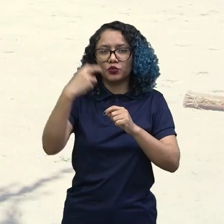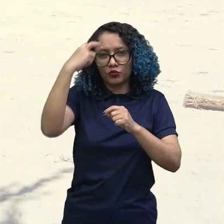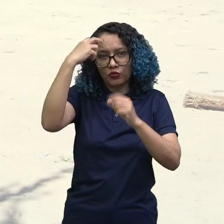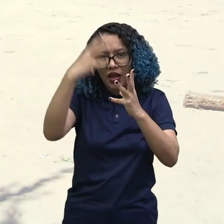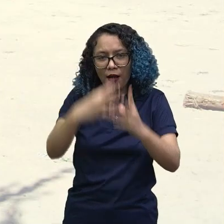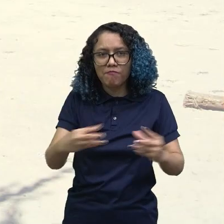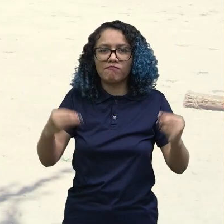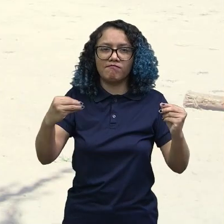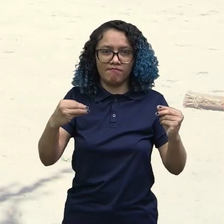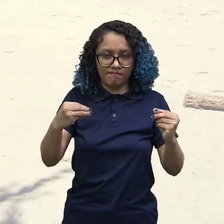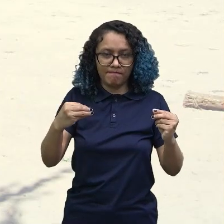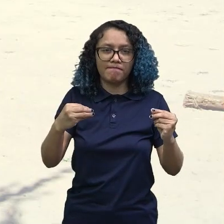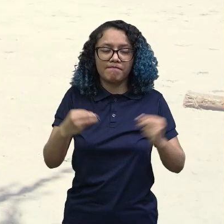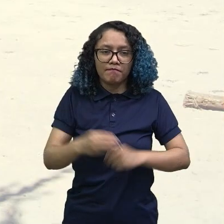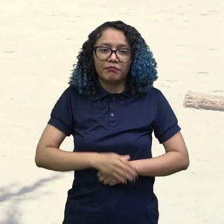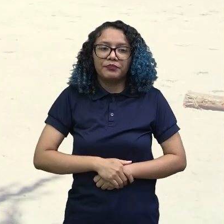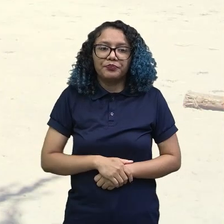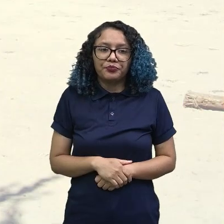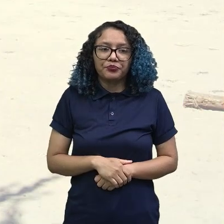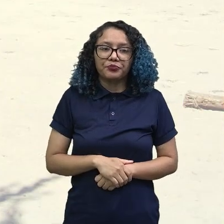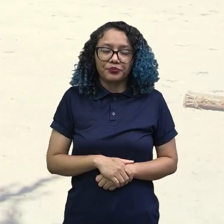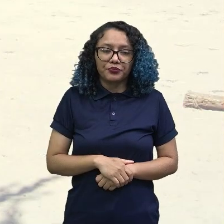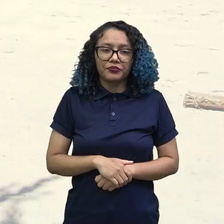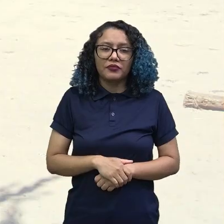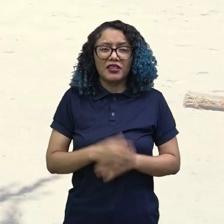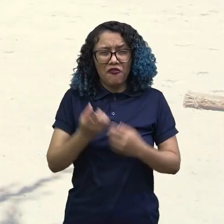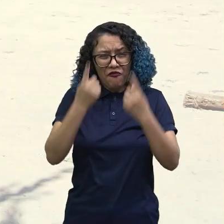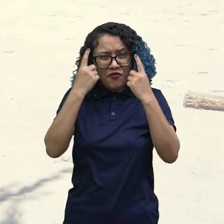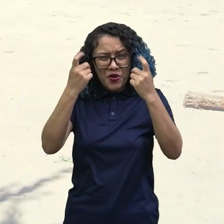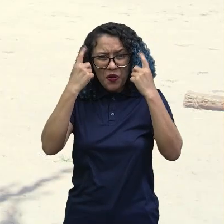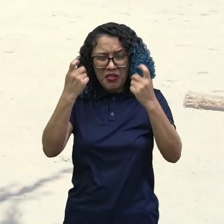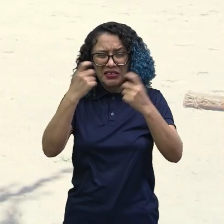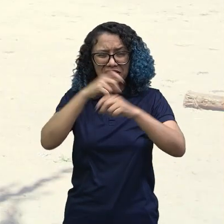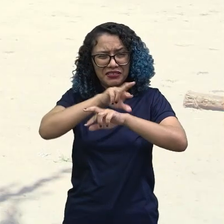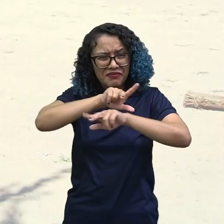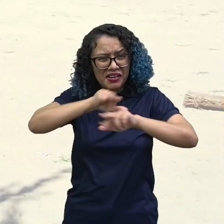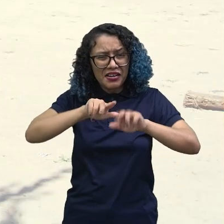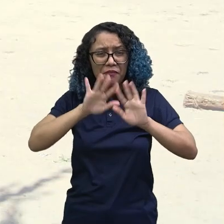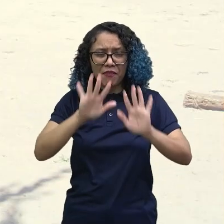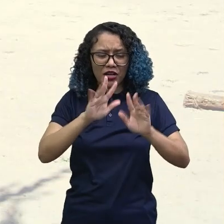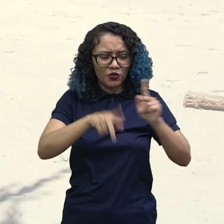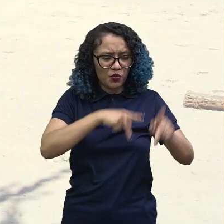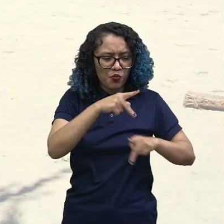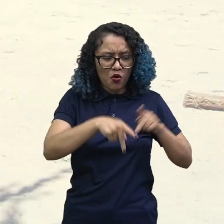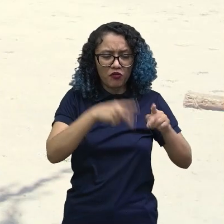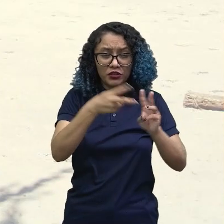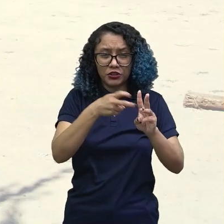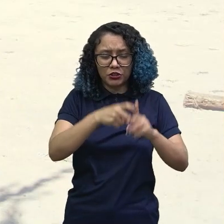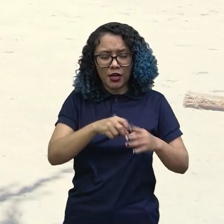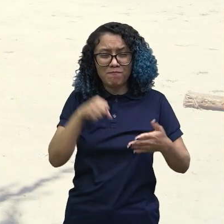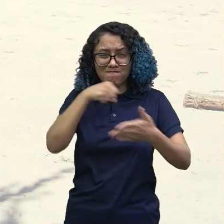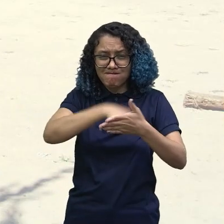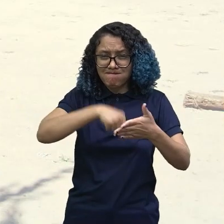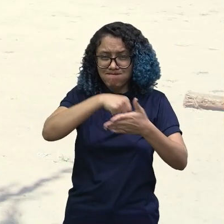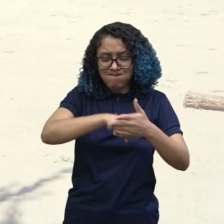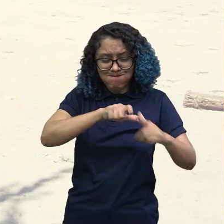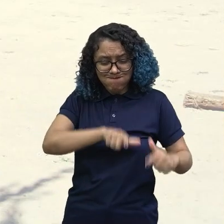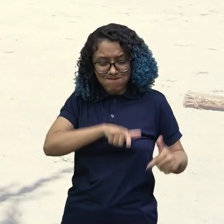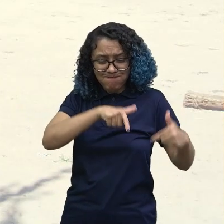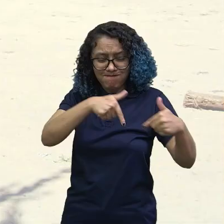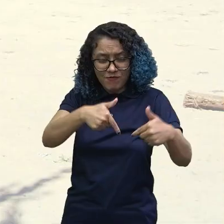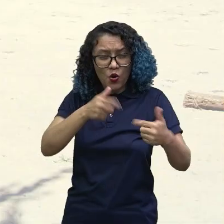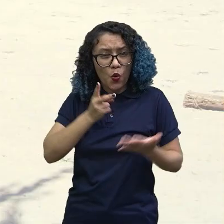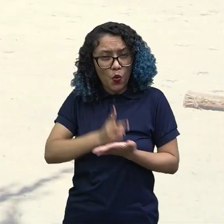cultural. E mesmo diante de toda essa violência, os povos indígenas resistiram e seguem lutando